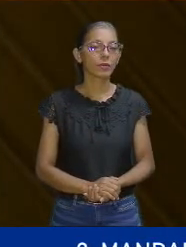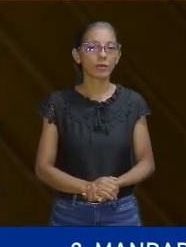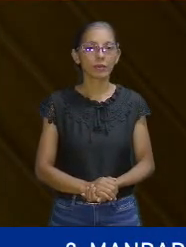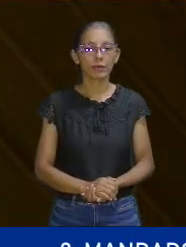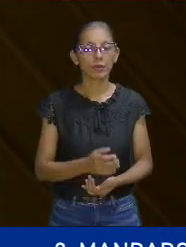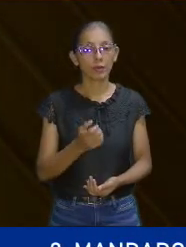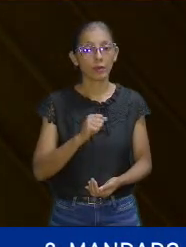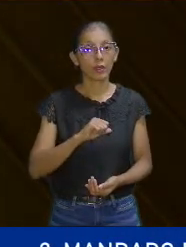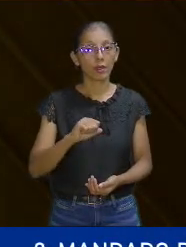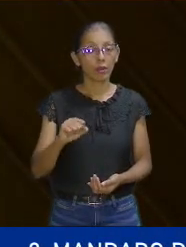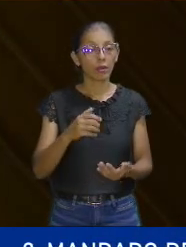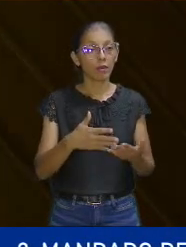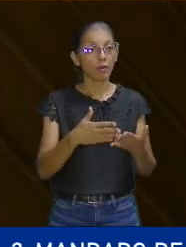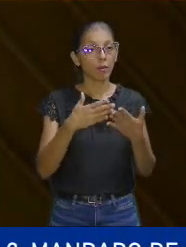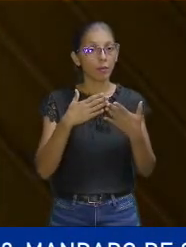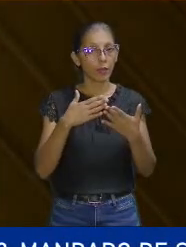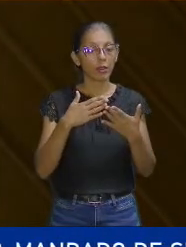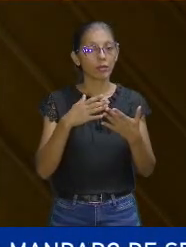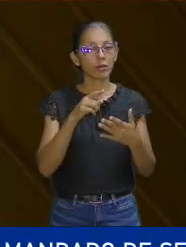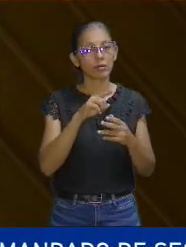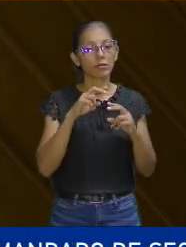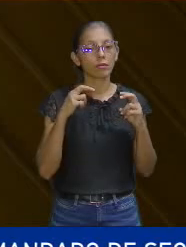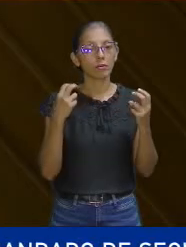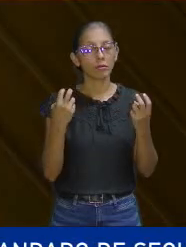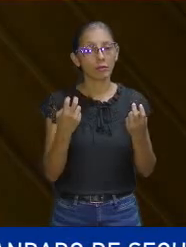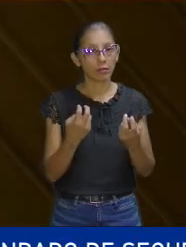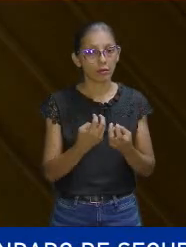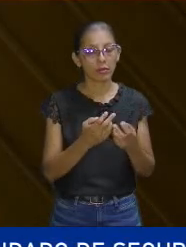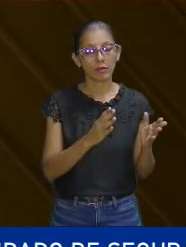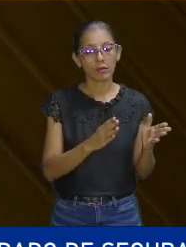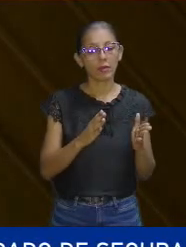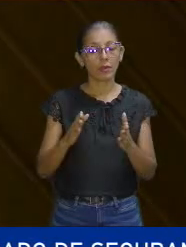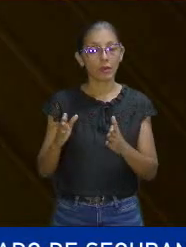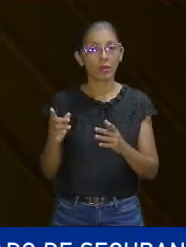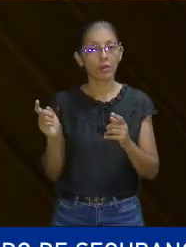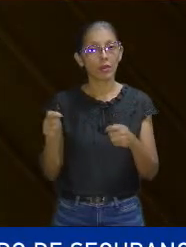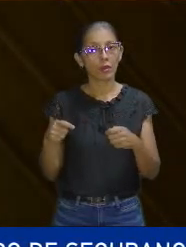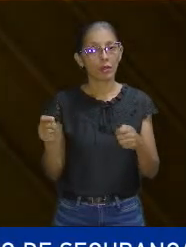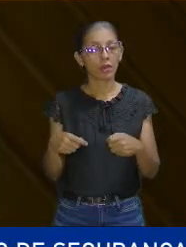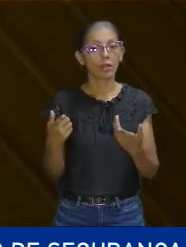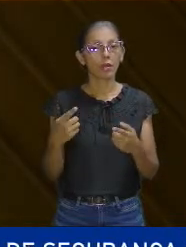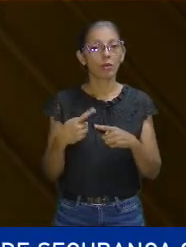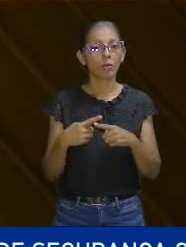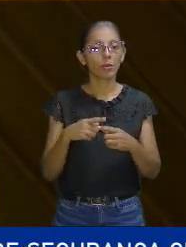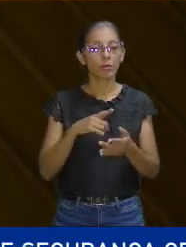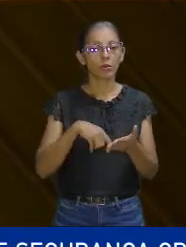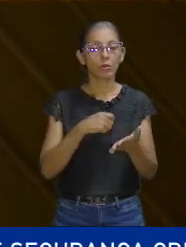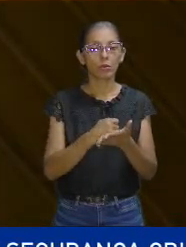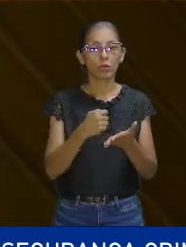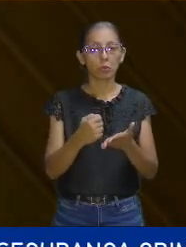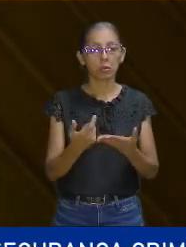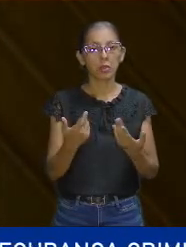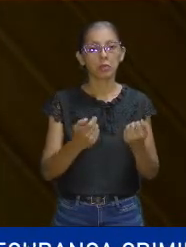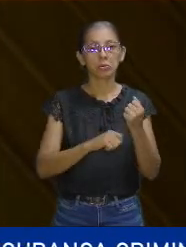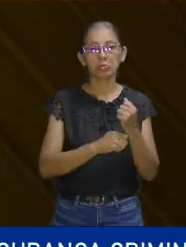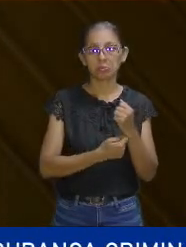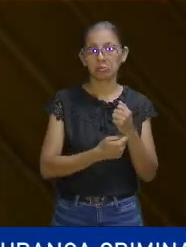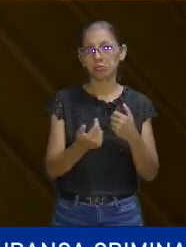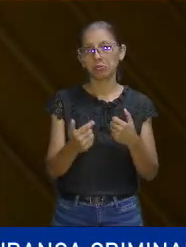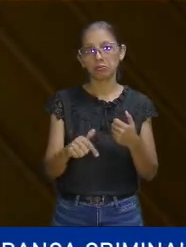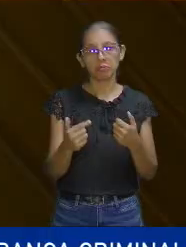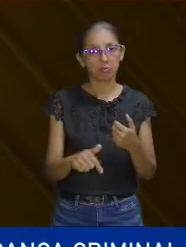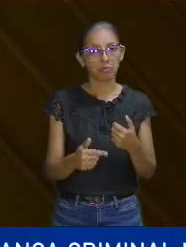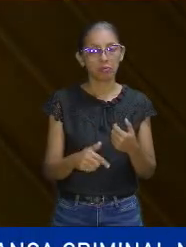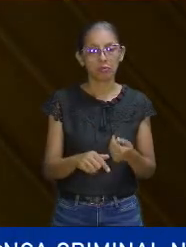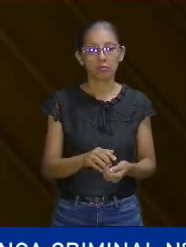para que a ordem seja concedida na sua totalidade, porque esses documentos não são sigilosos, não são reservados,